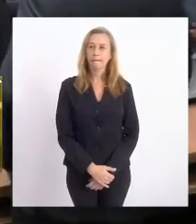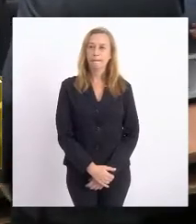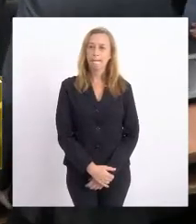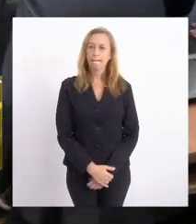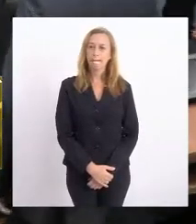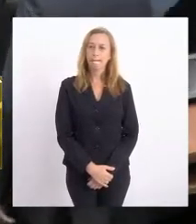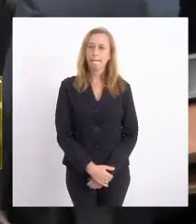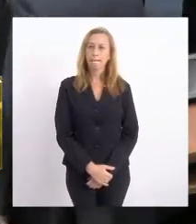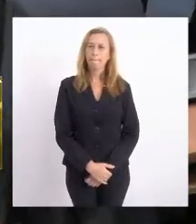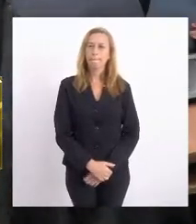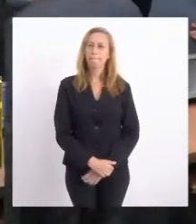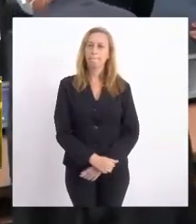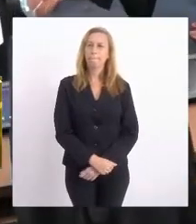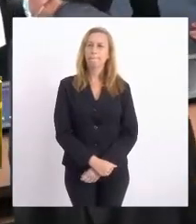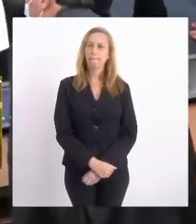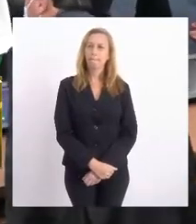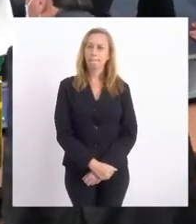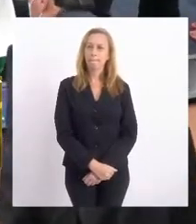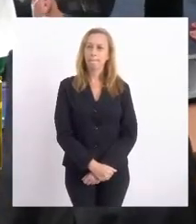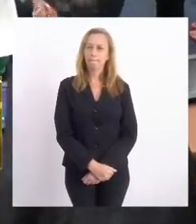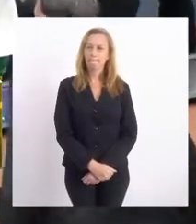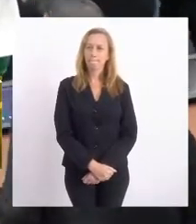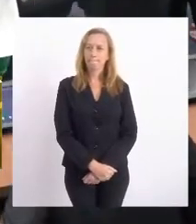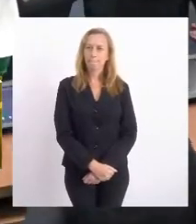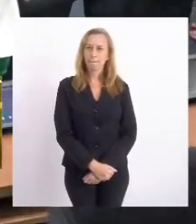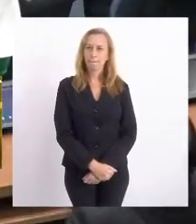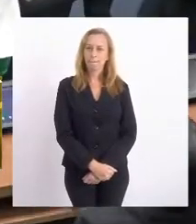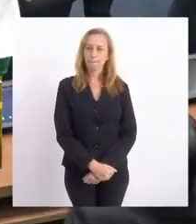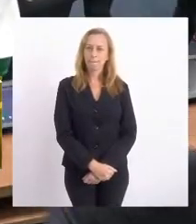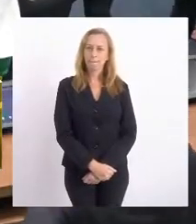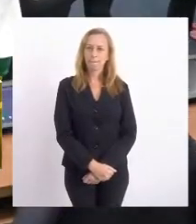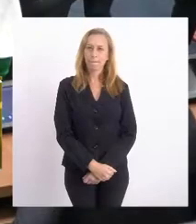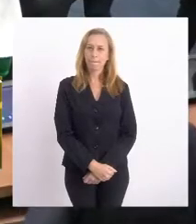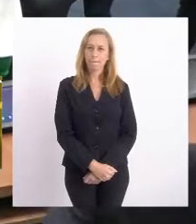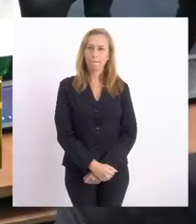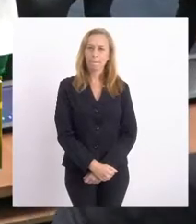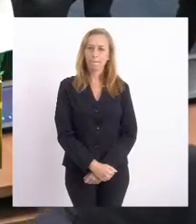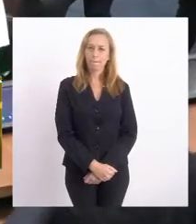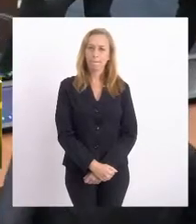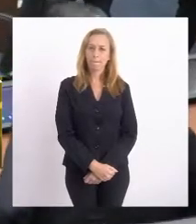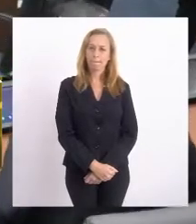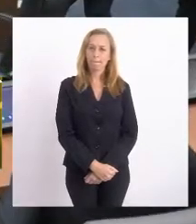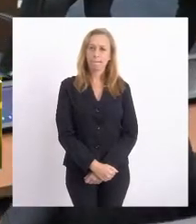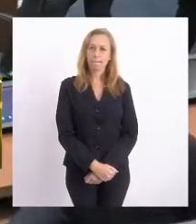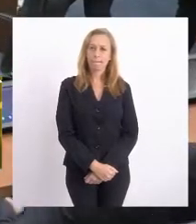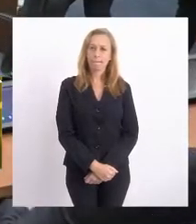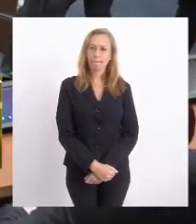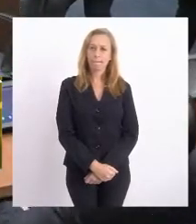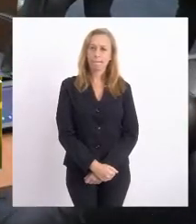E aí a chegar aqui no Rio de Janeiro mostra a forma ligada no tocar música exatamente